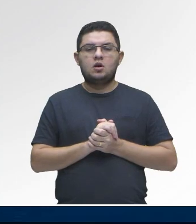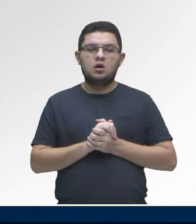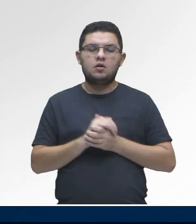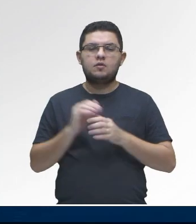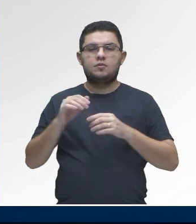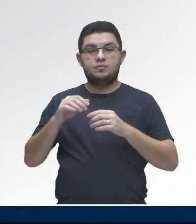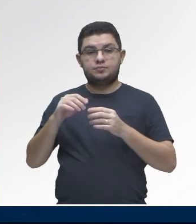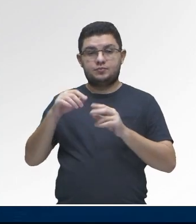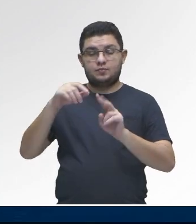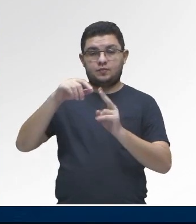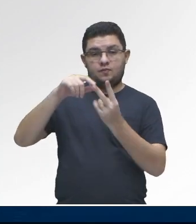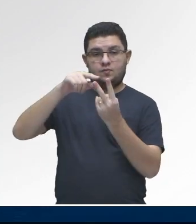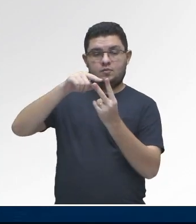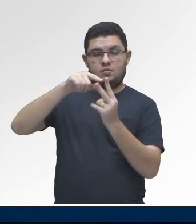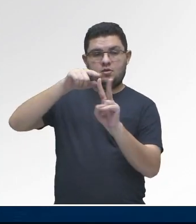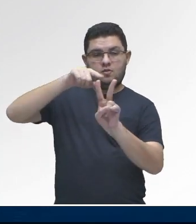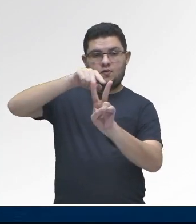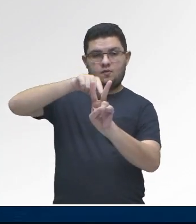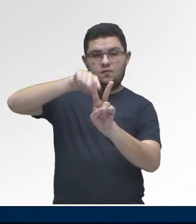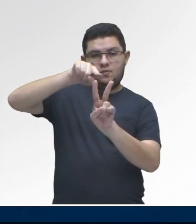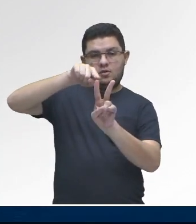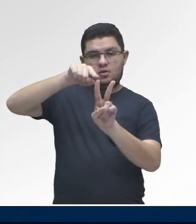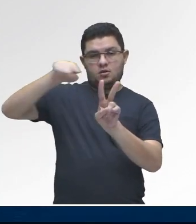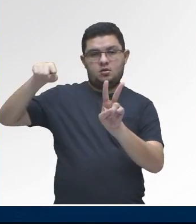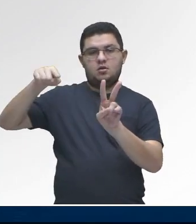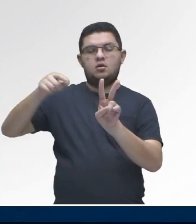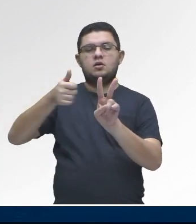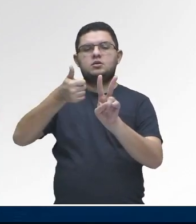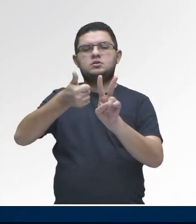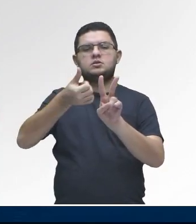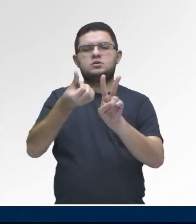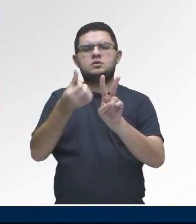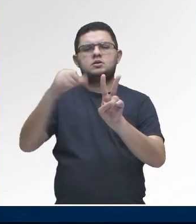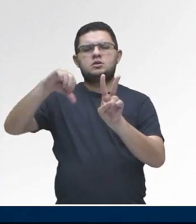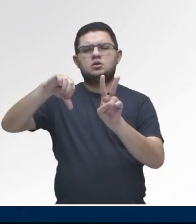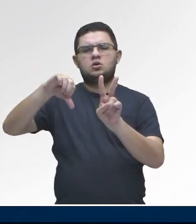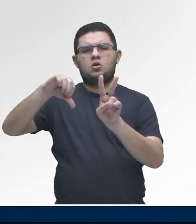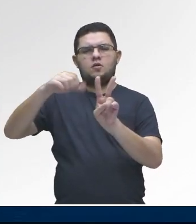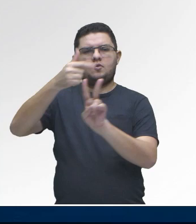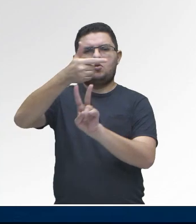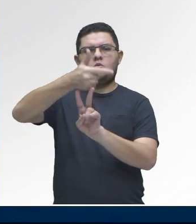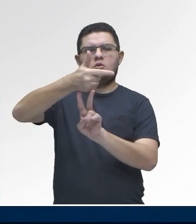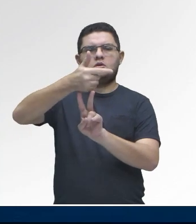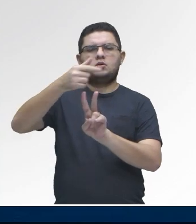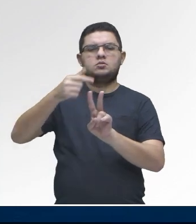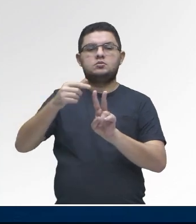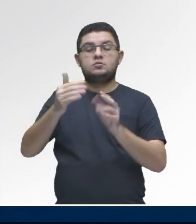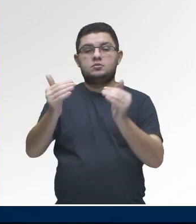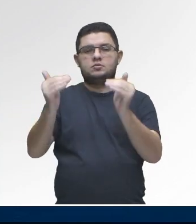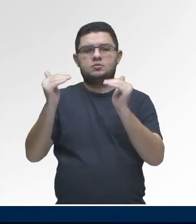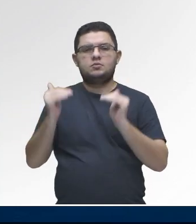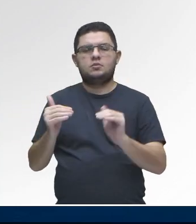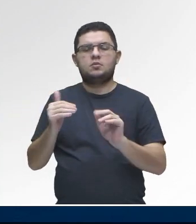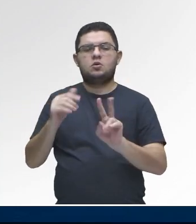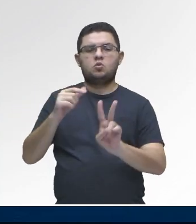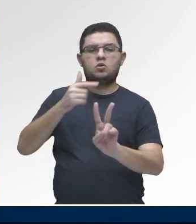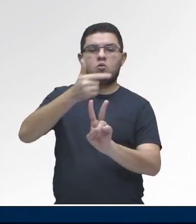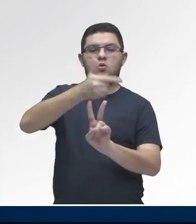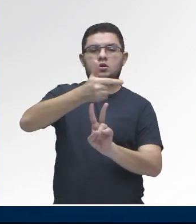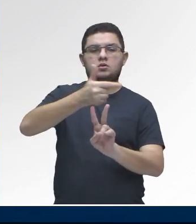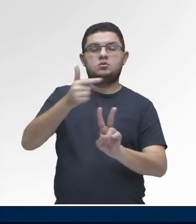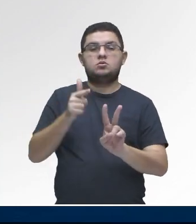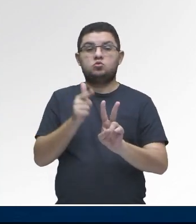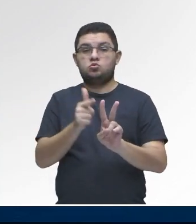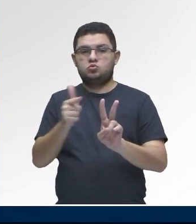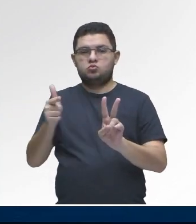cima e a raiz de 225 fica na parte de baixo. E essa